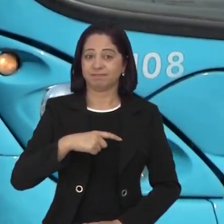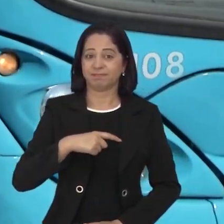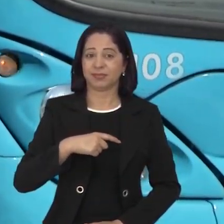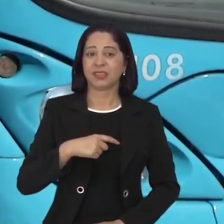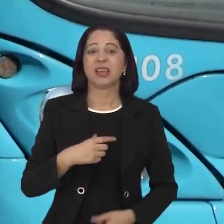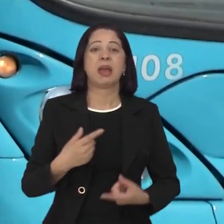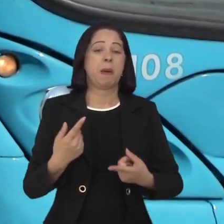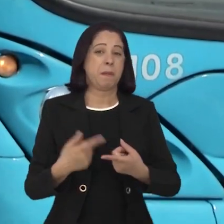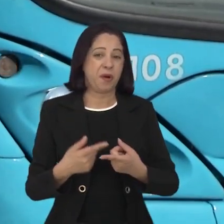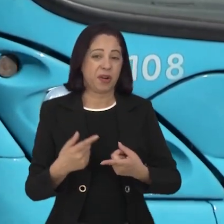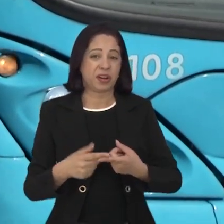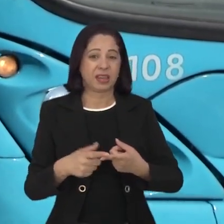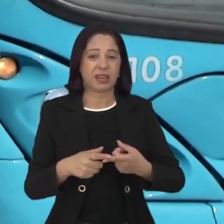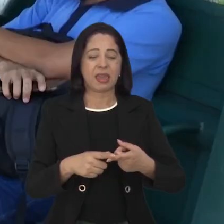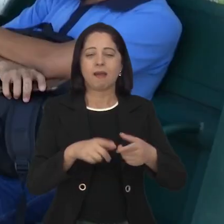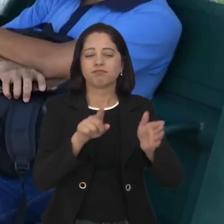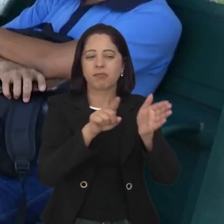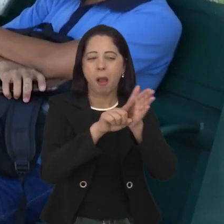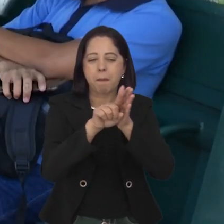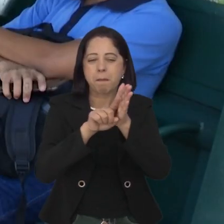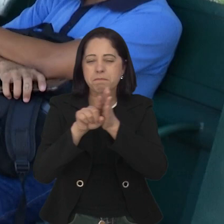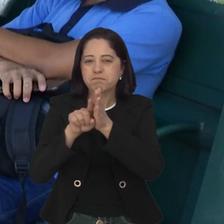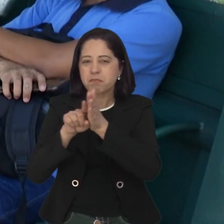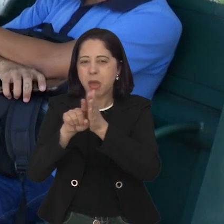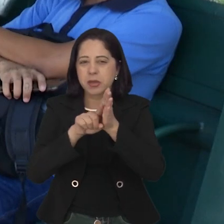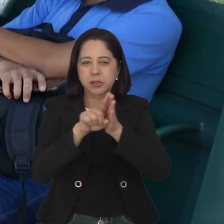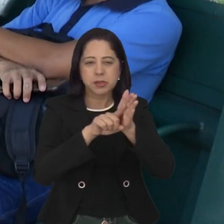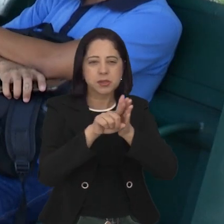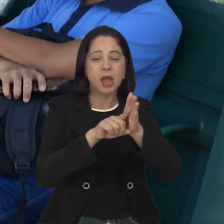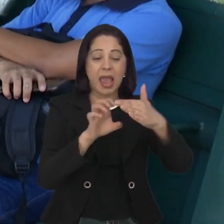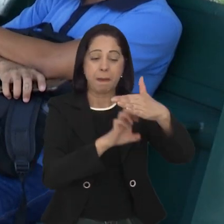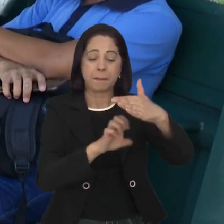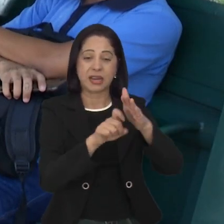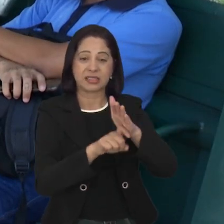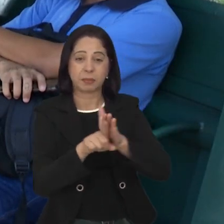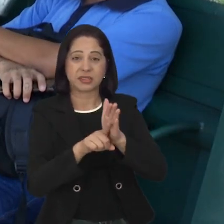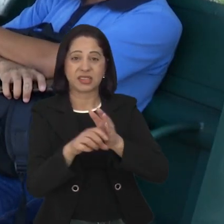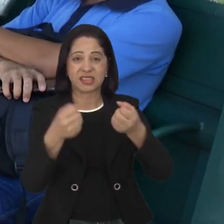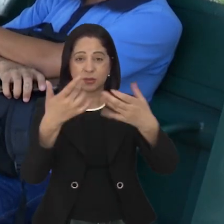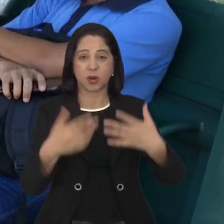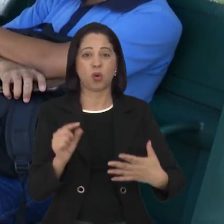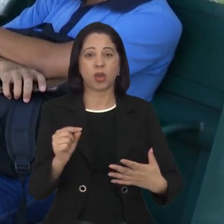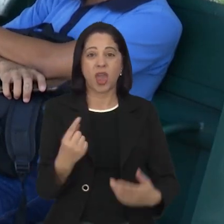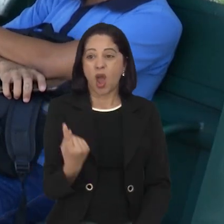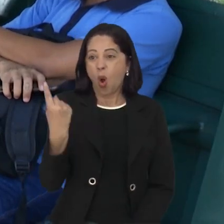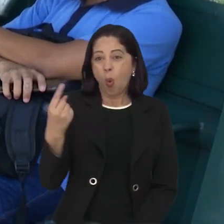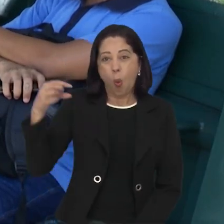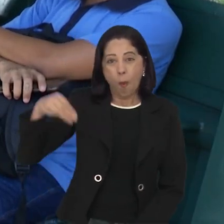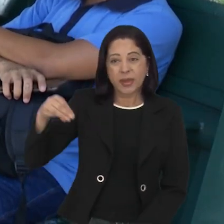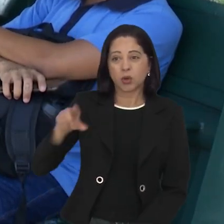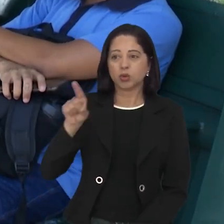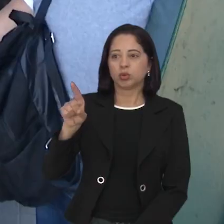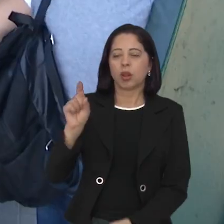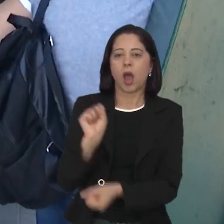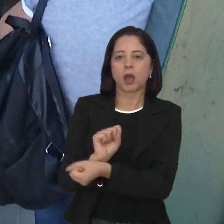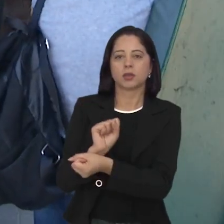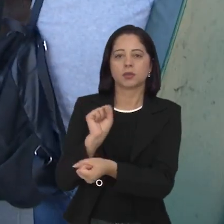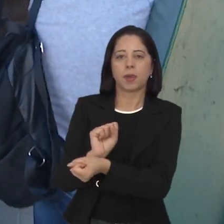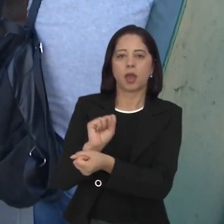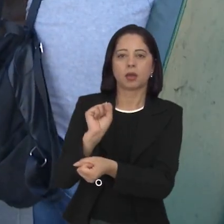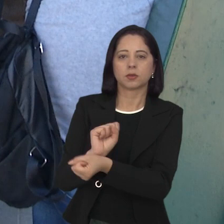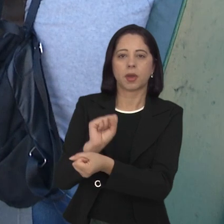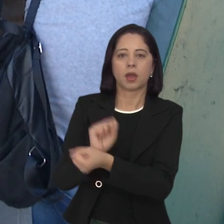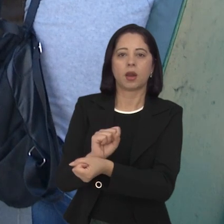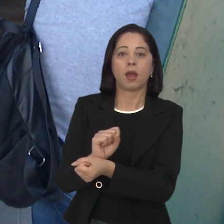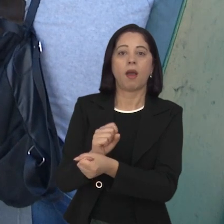mudar de acordo com o estudo de uma consultoria de transportes um minuto passado no ponto de ônibus pode ser